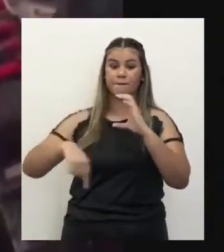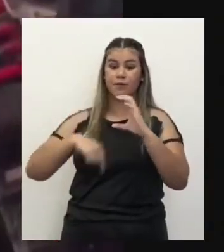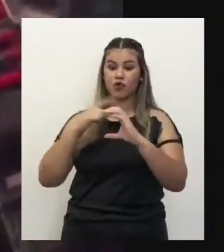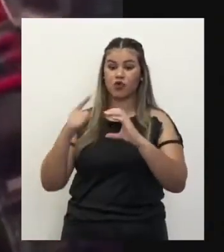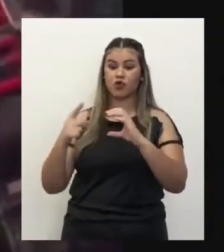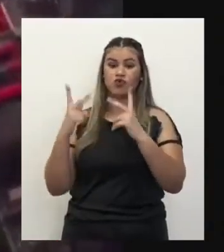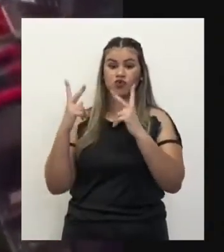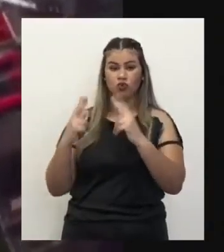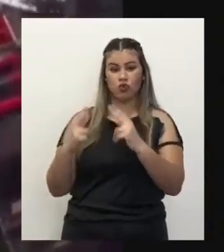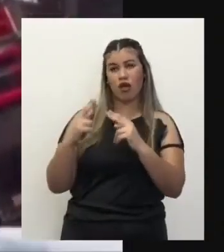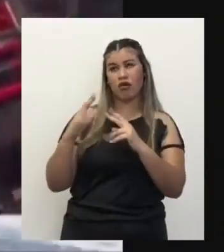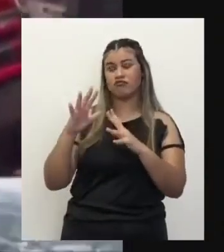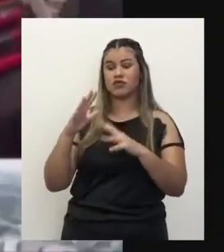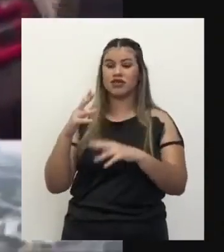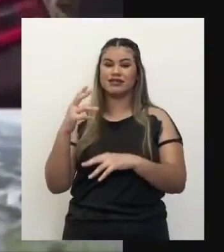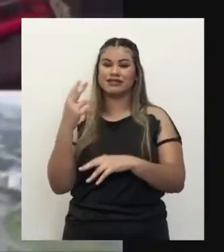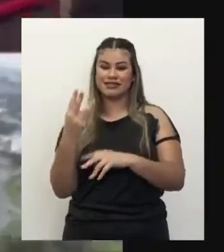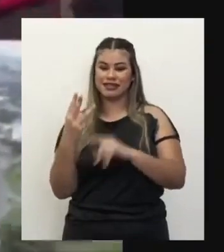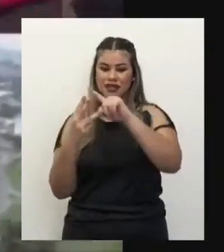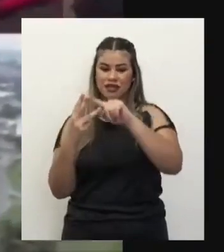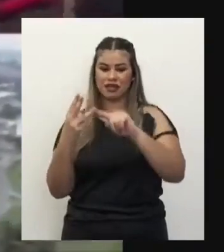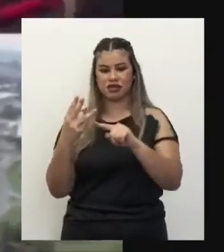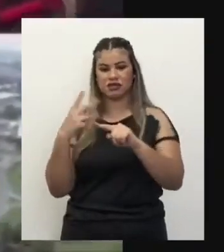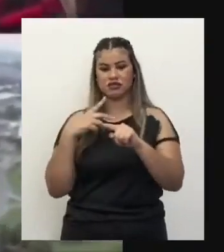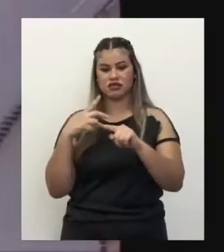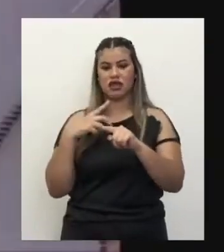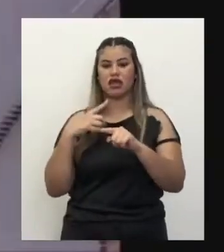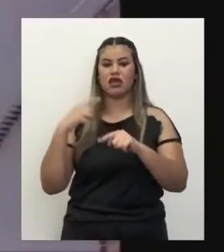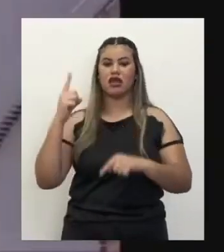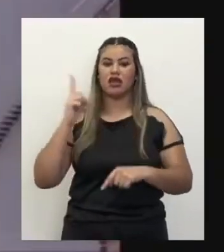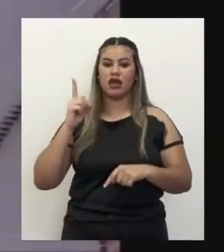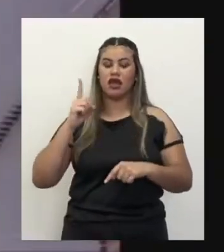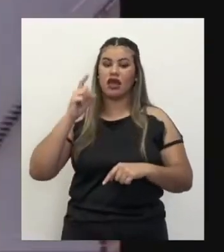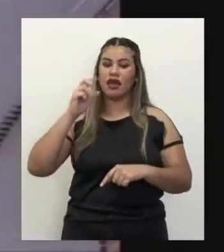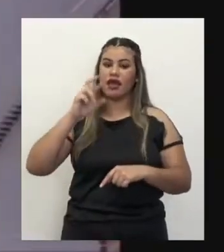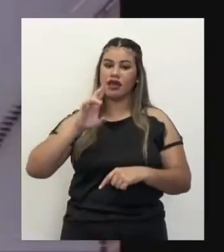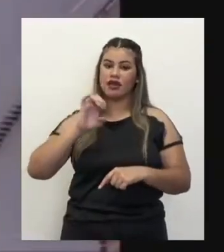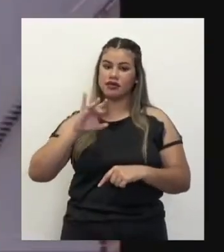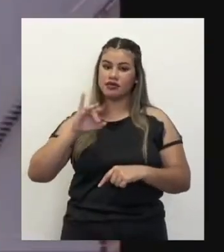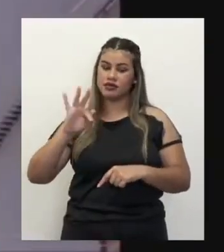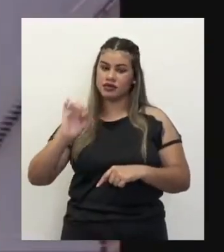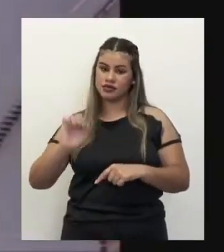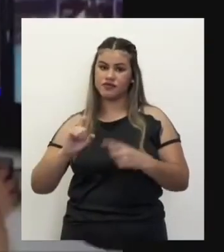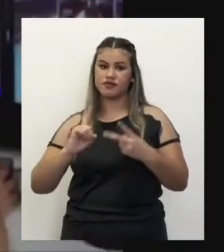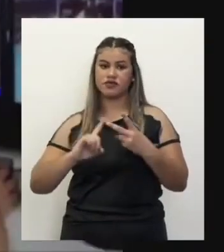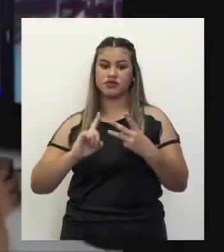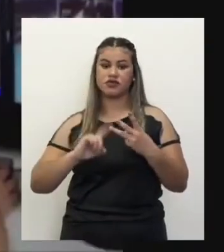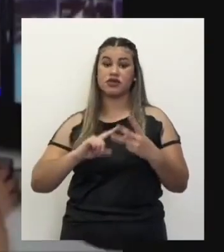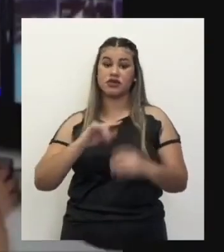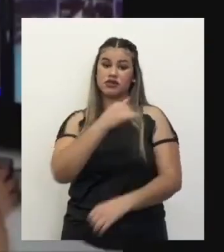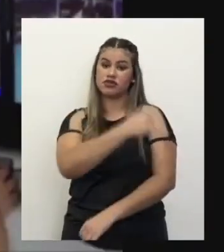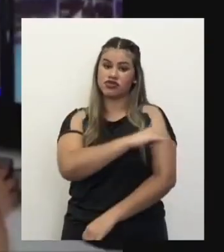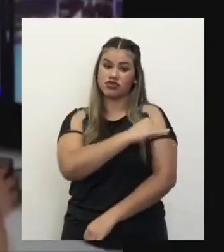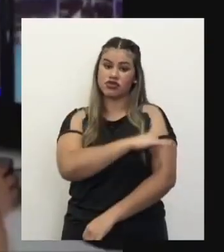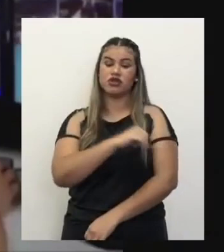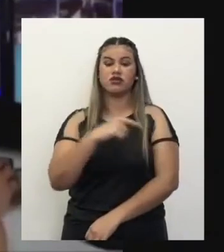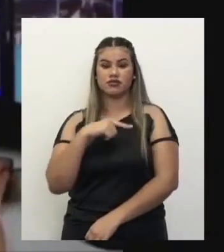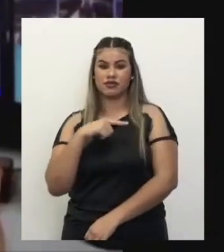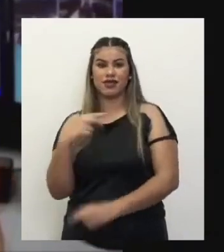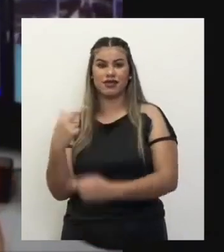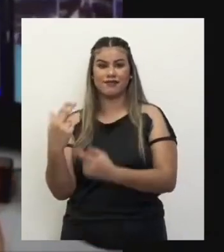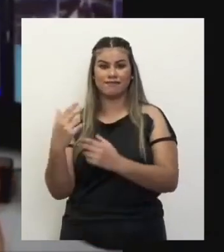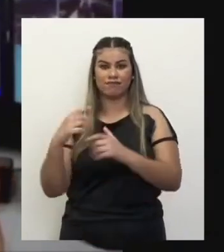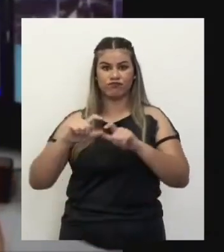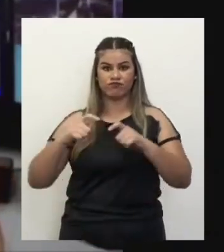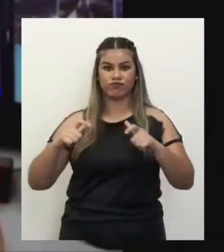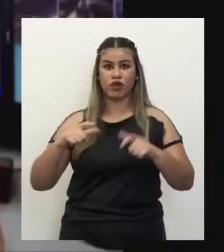Porto Digital de Recife e o Parque do Rio de Janeiro, com destaque na área de petróleo e gás. E você, sabe o que define um